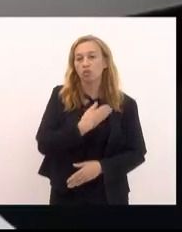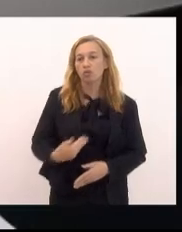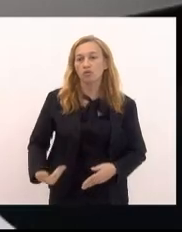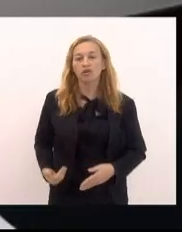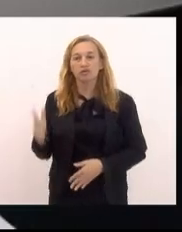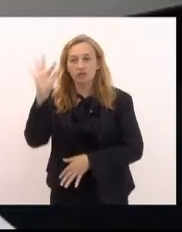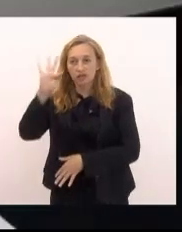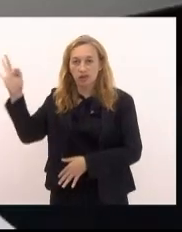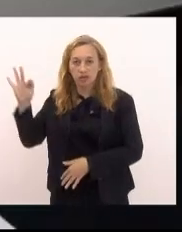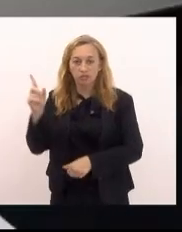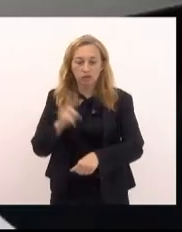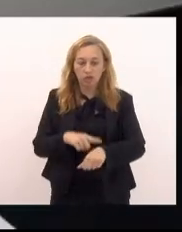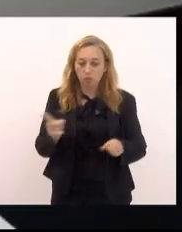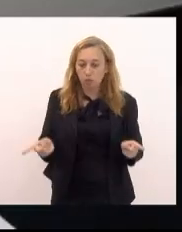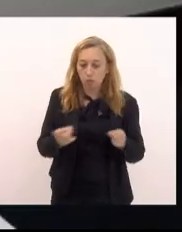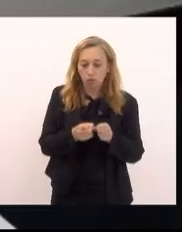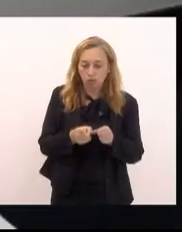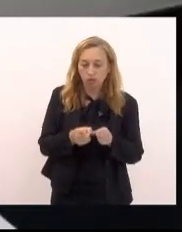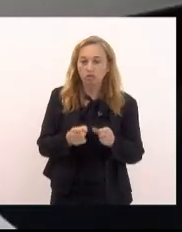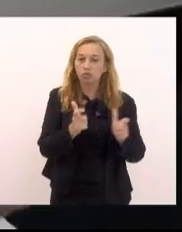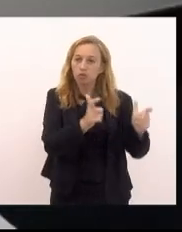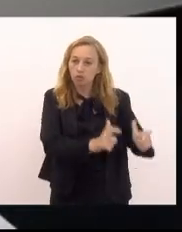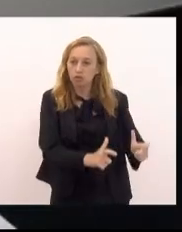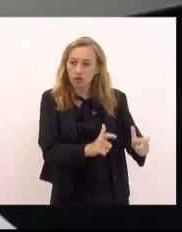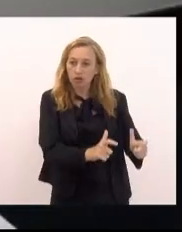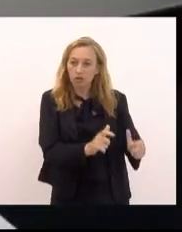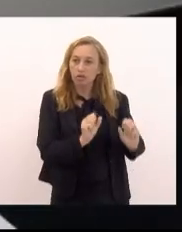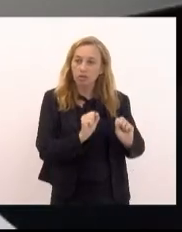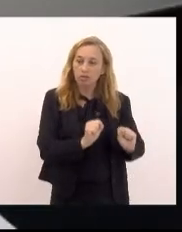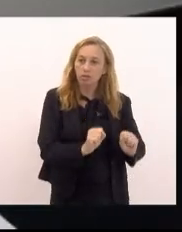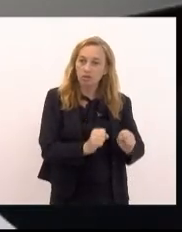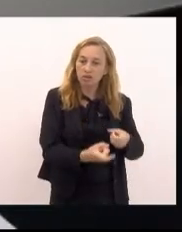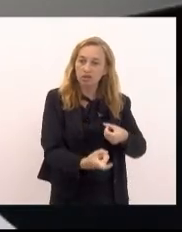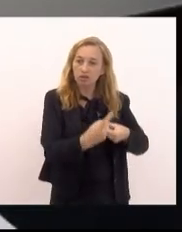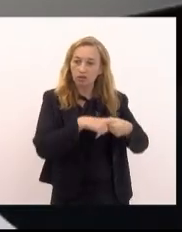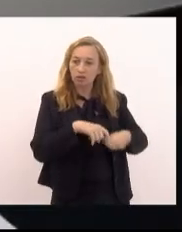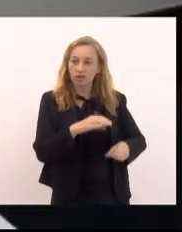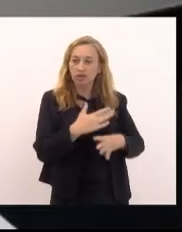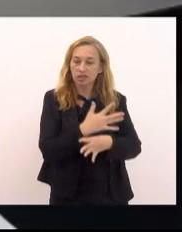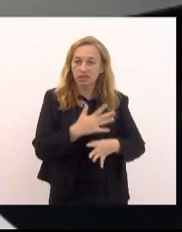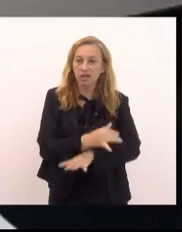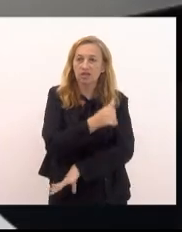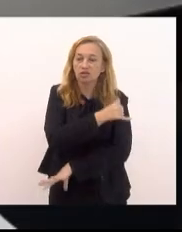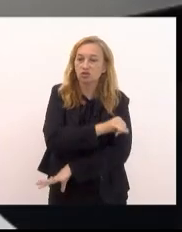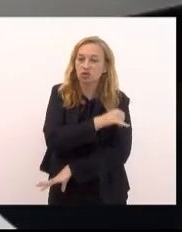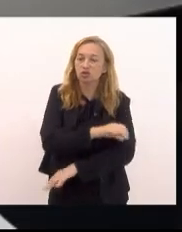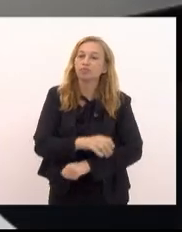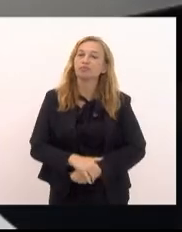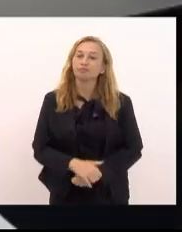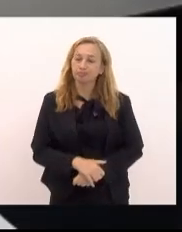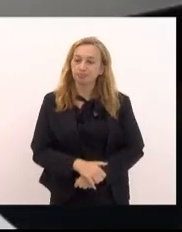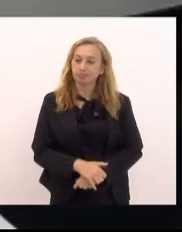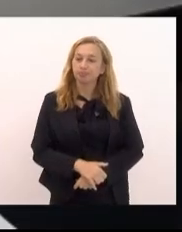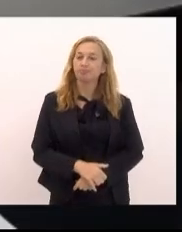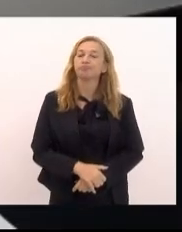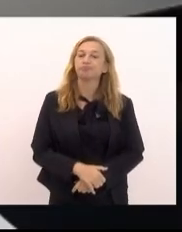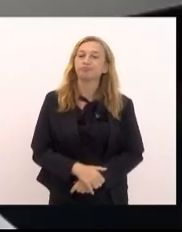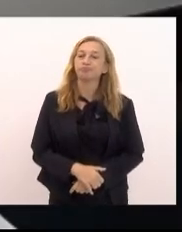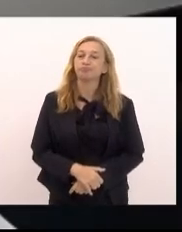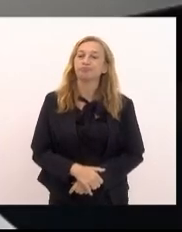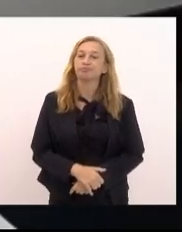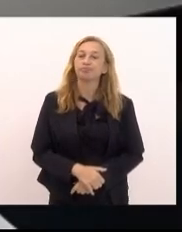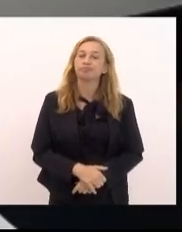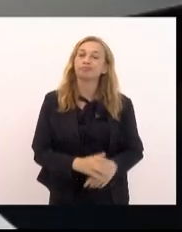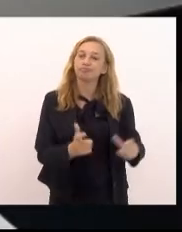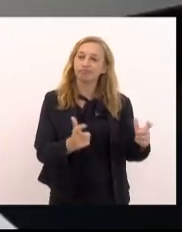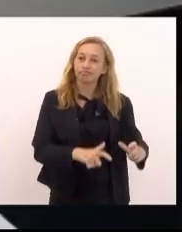espaço de tempo aquele lugar seja devolvido à cidade do Rio de Janeiro, seja devolvido à sociedade carioca como um